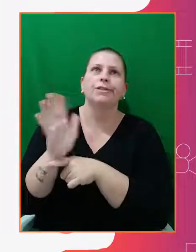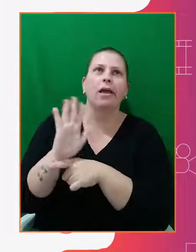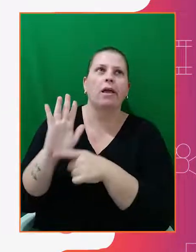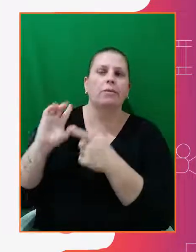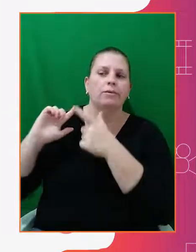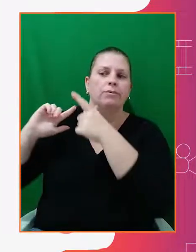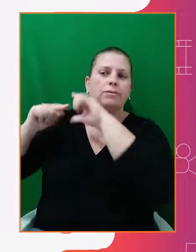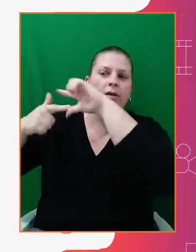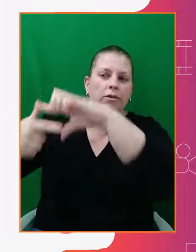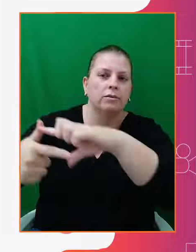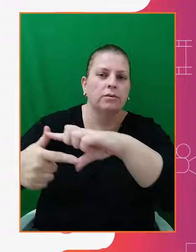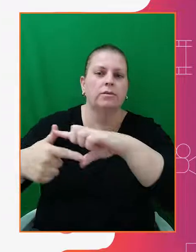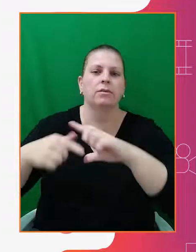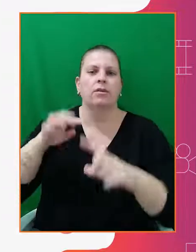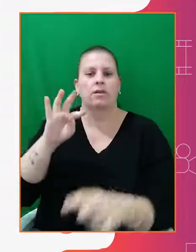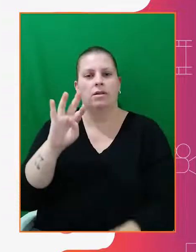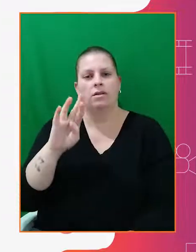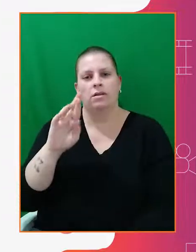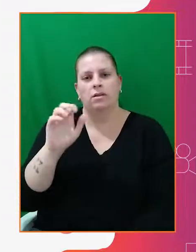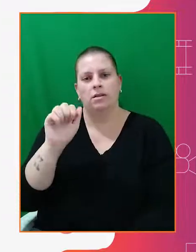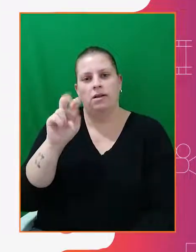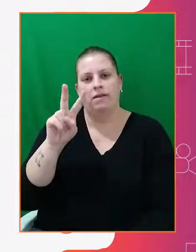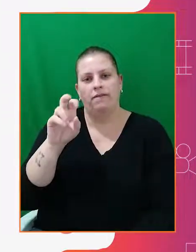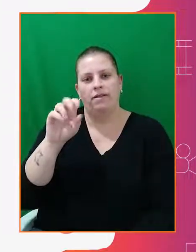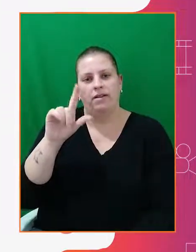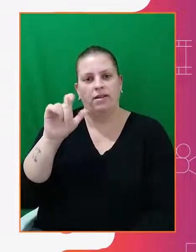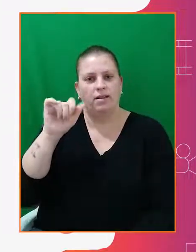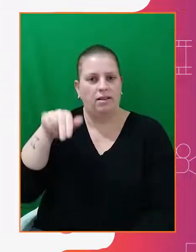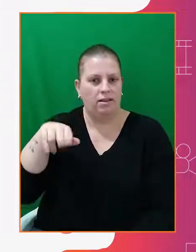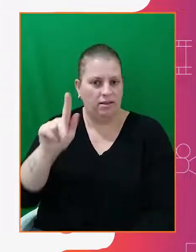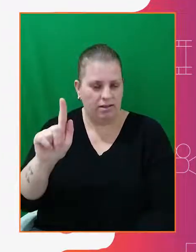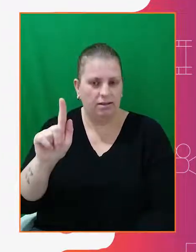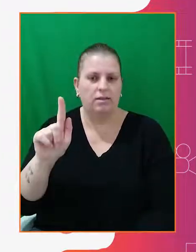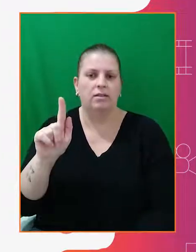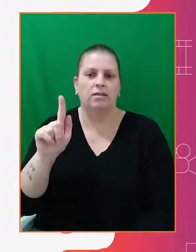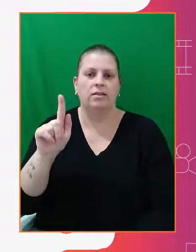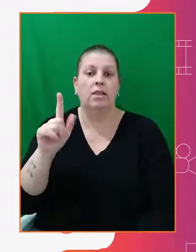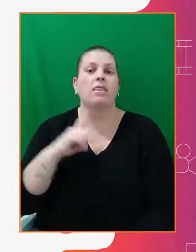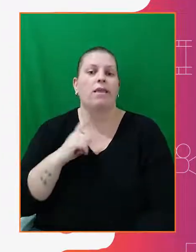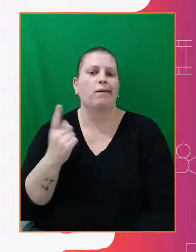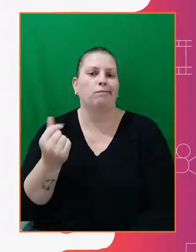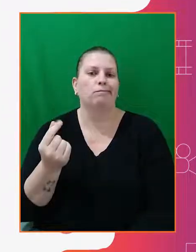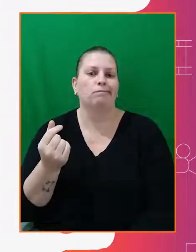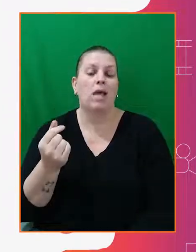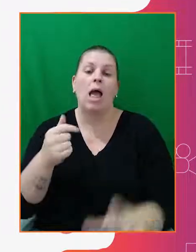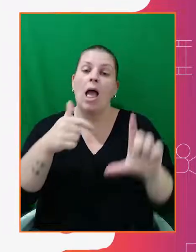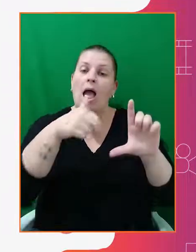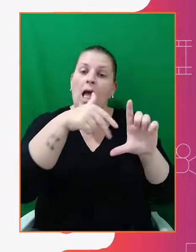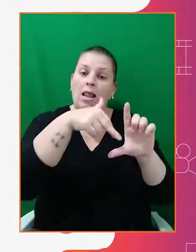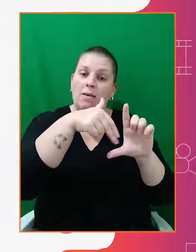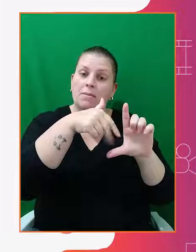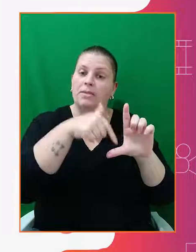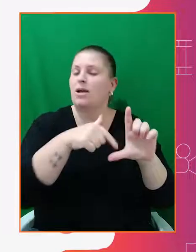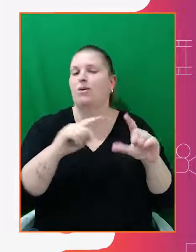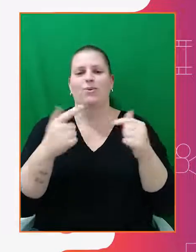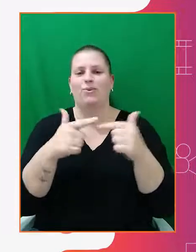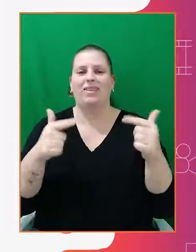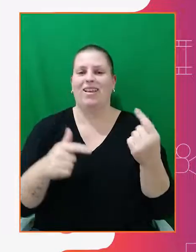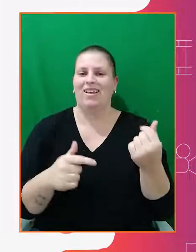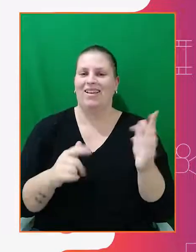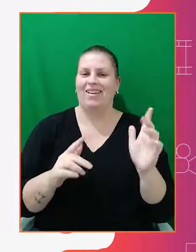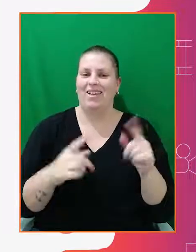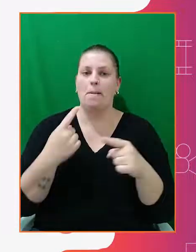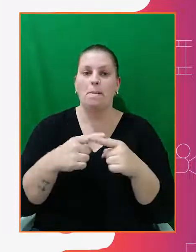cinema tradicional, por exemplo, um traveling, tem um custo. Na animação ele não tem esse mesmo custo. Então vamos explorar